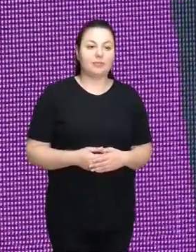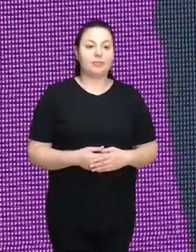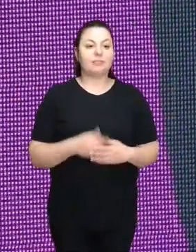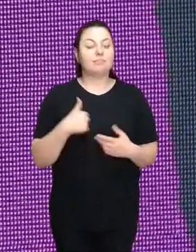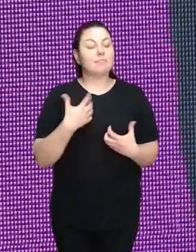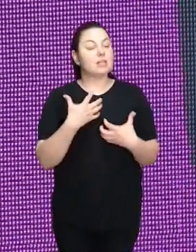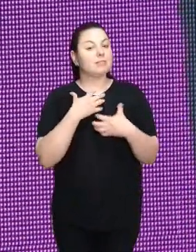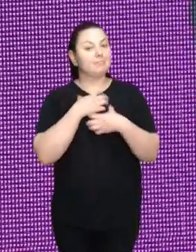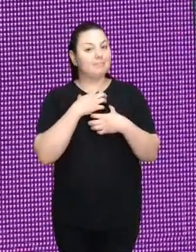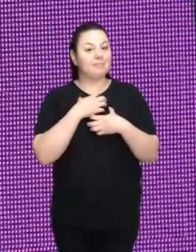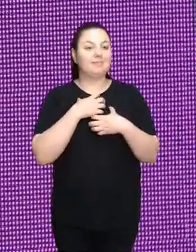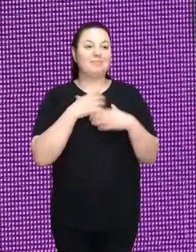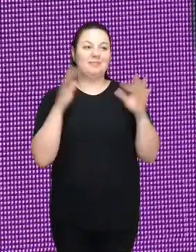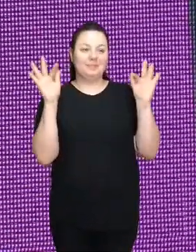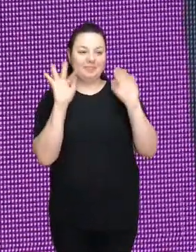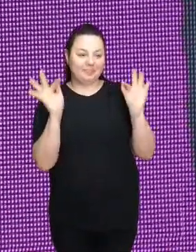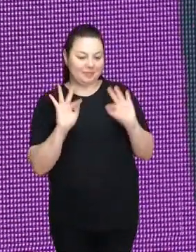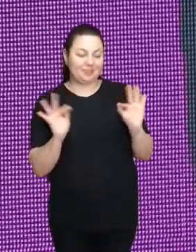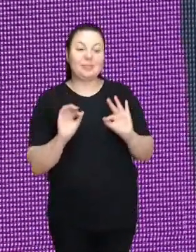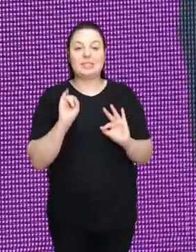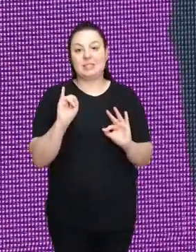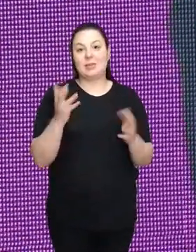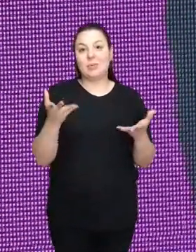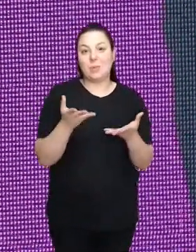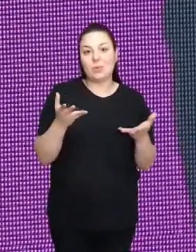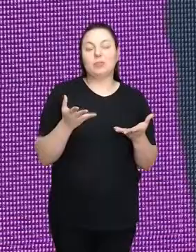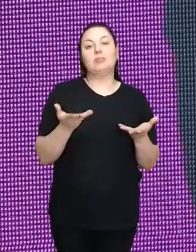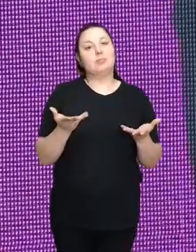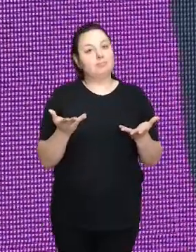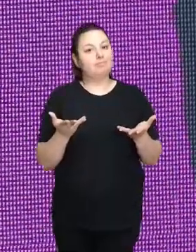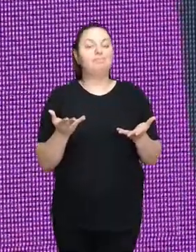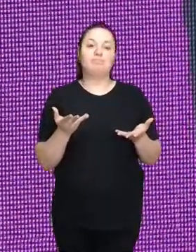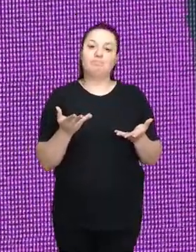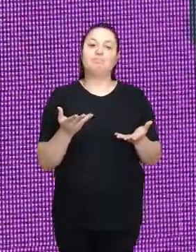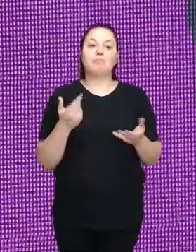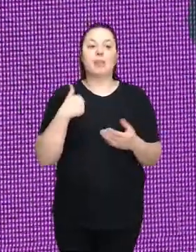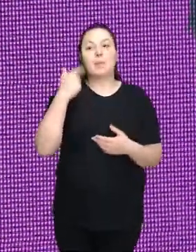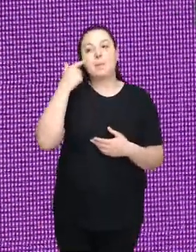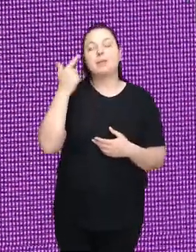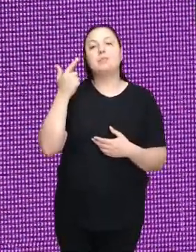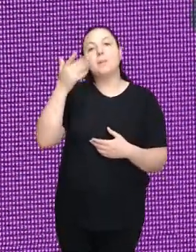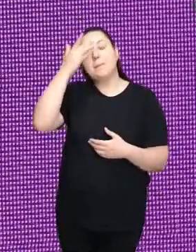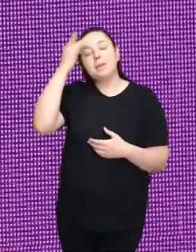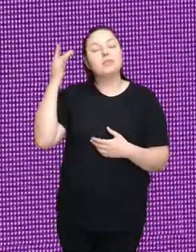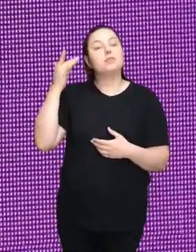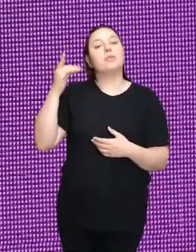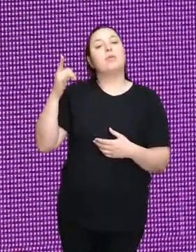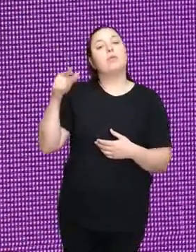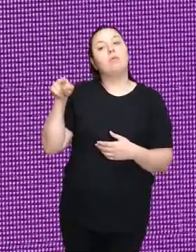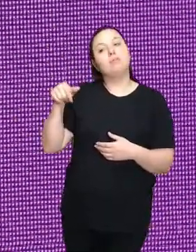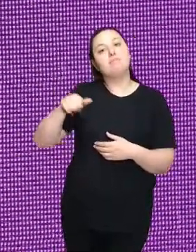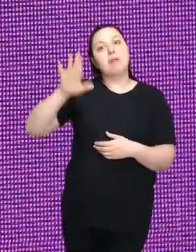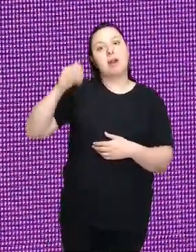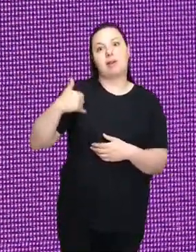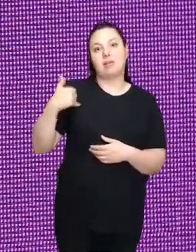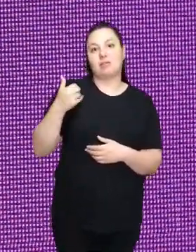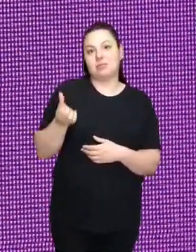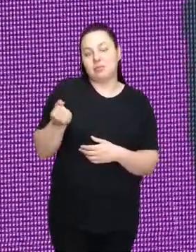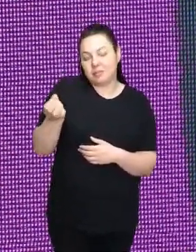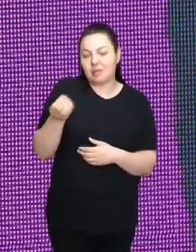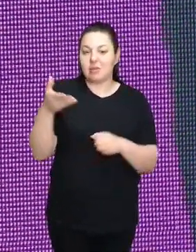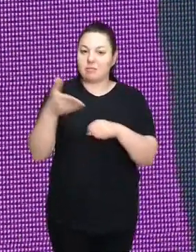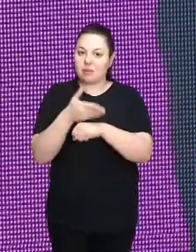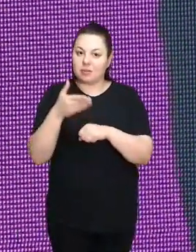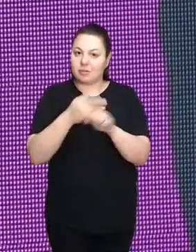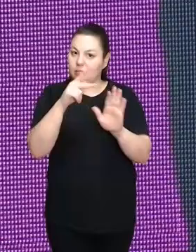natal, e tivesse pessoas acima de 60 anos participando do projeto. A gente não tem nenhuma senhora natural de